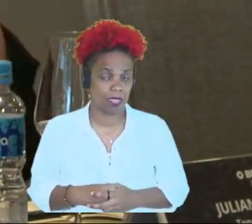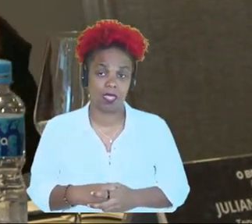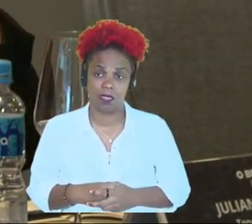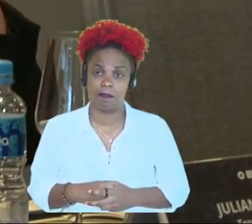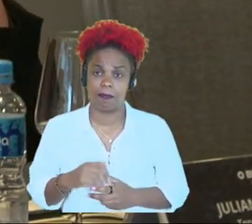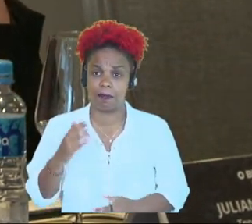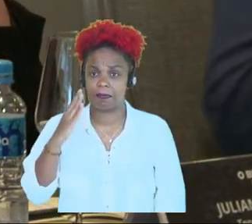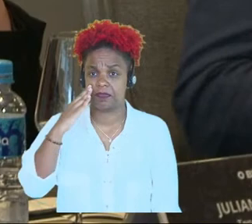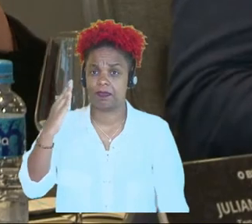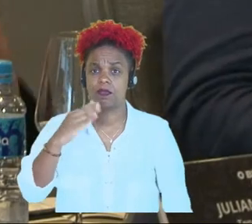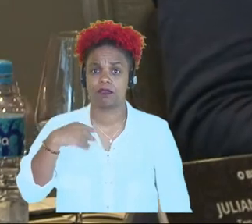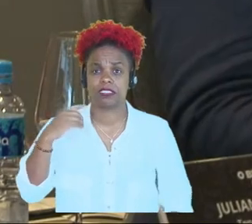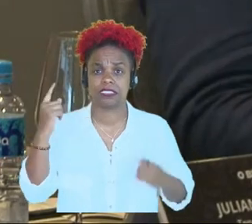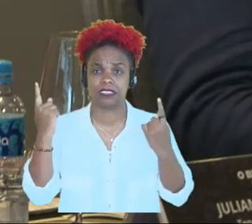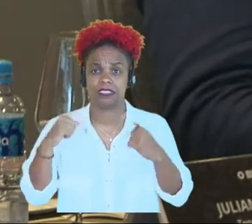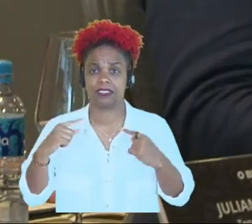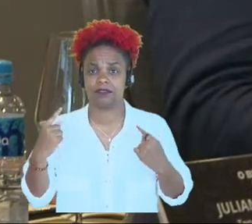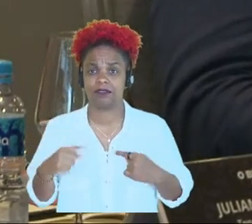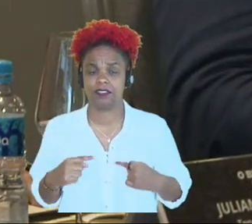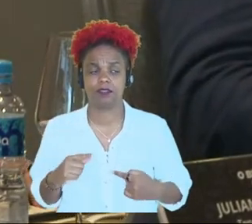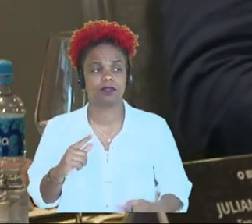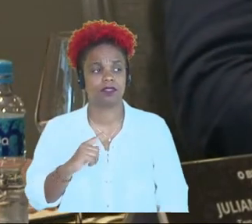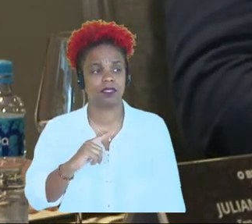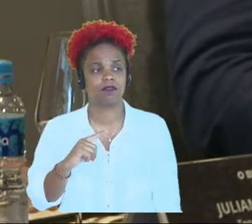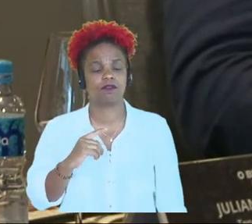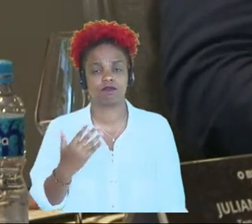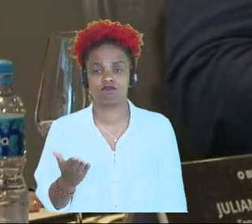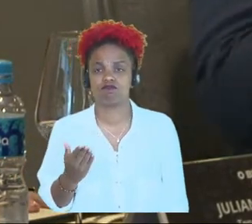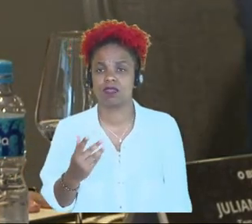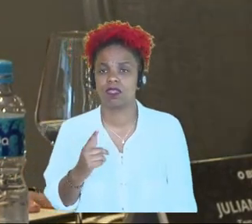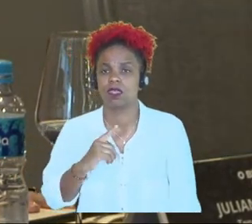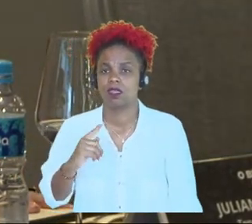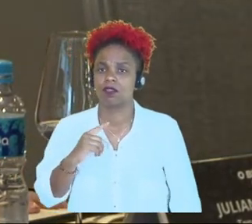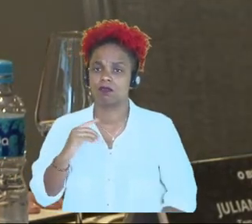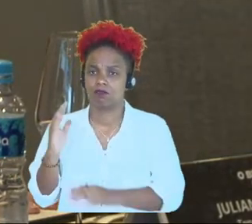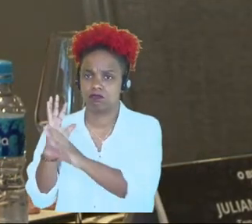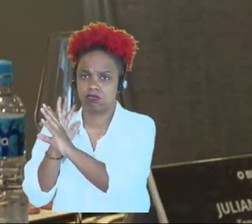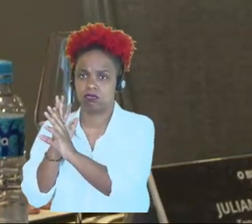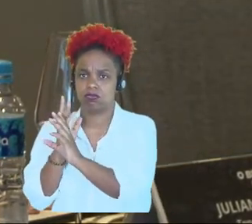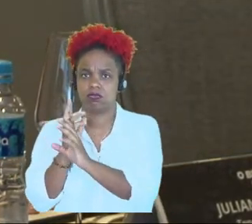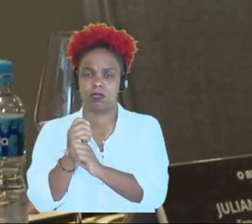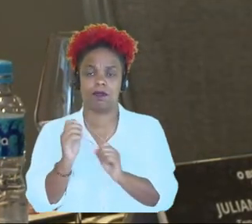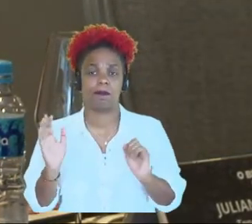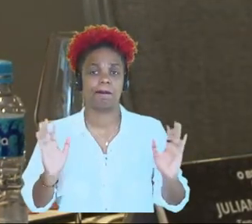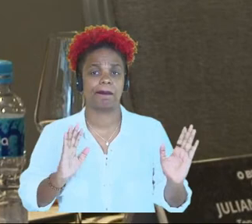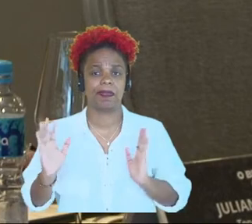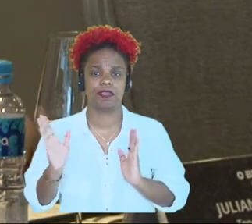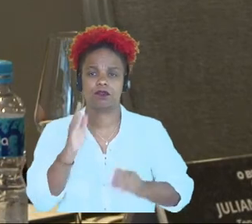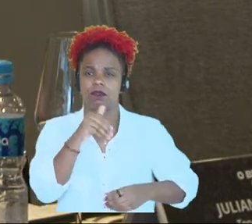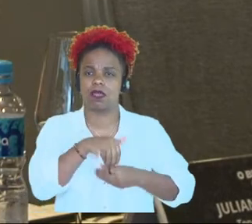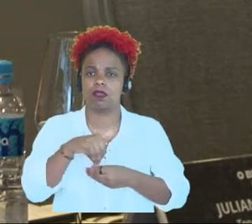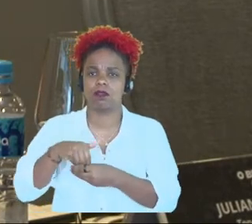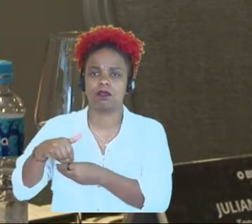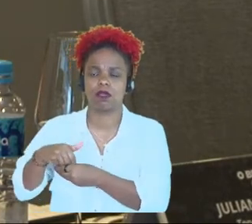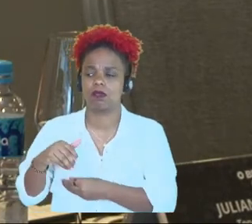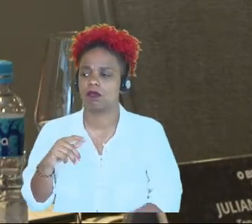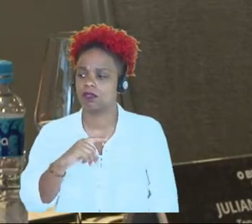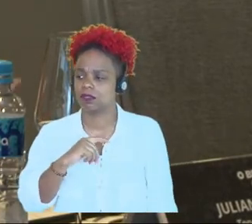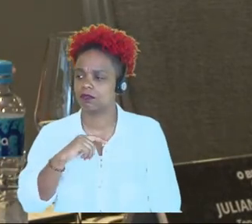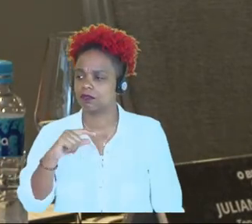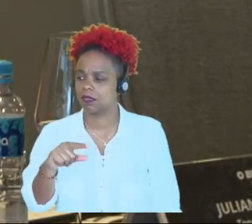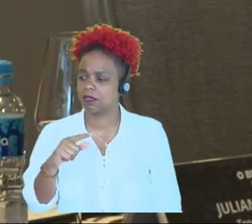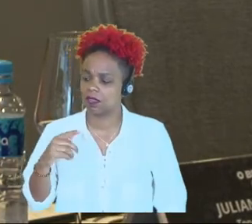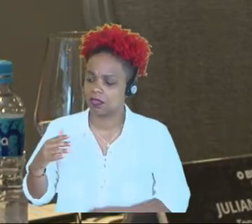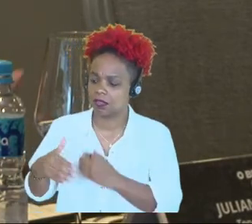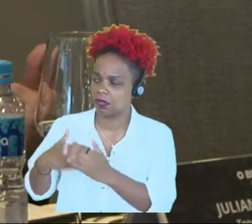principais desafios. Eu acho que eles não são poucos, eles, como eu falei, eles se acumularam muito ao longo do período eleitoral. E para que a gente consiga